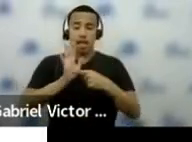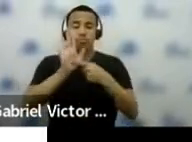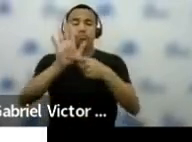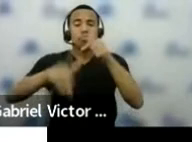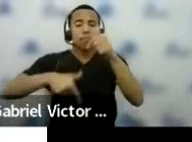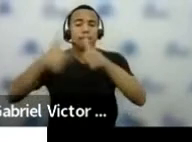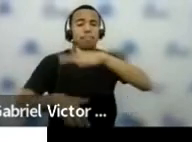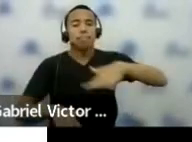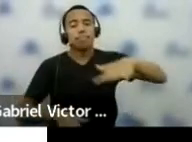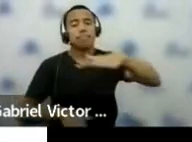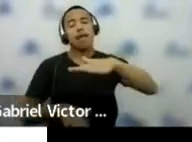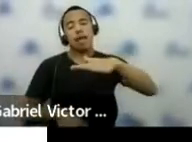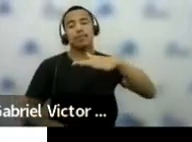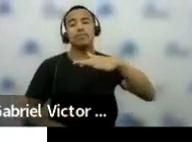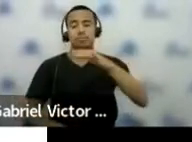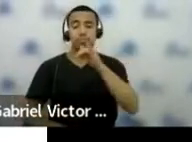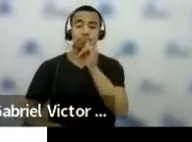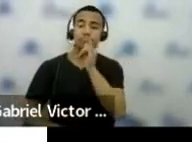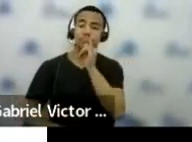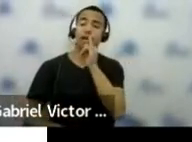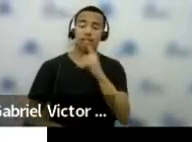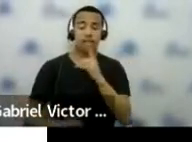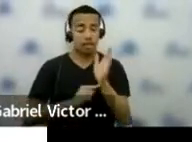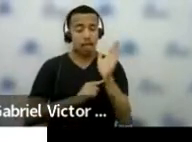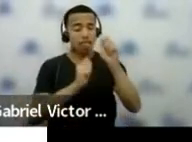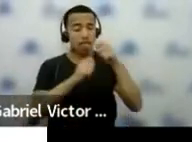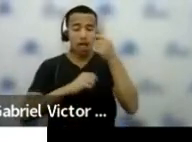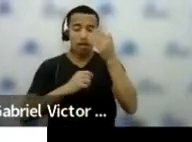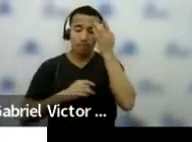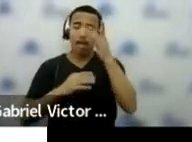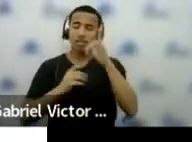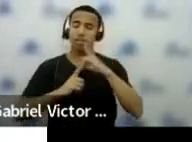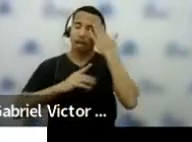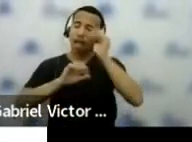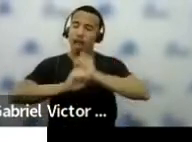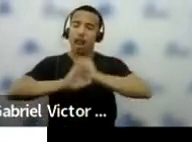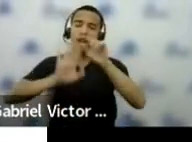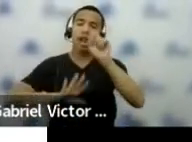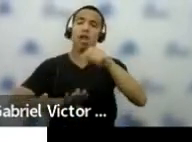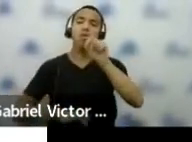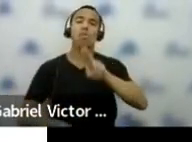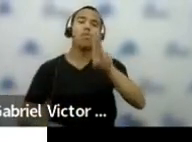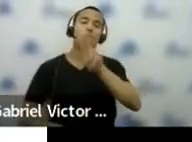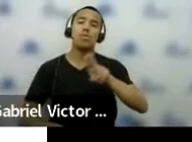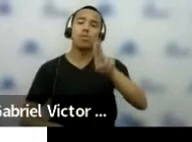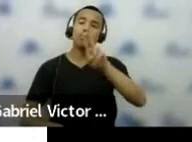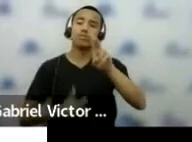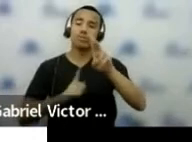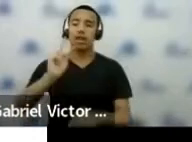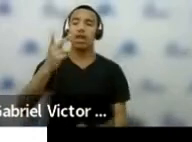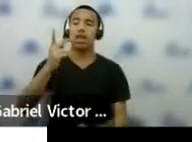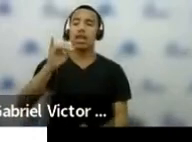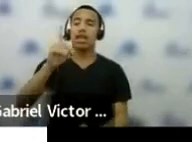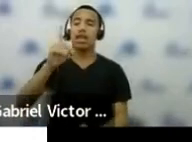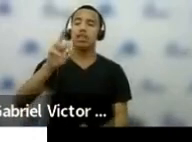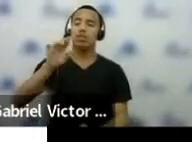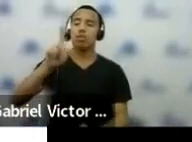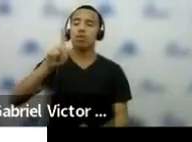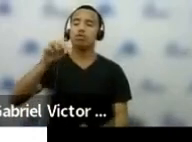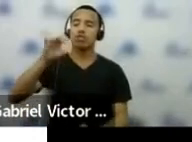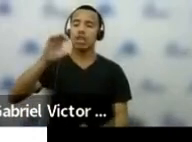mercado. Né? O exemplo que fica fácil de entender é sempre o que eu uso é o hidrogênio verde. Né? Você tem